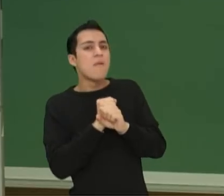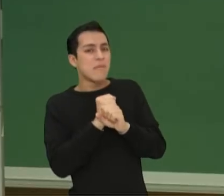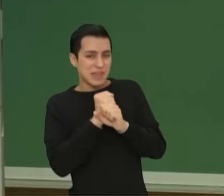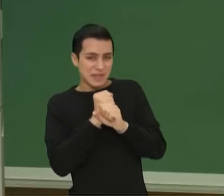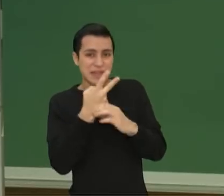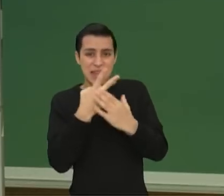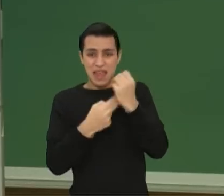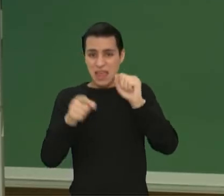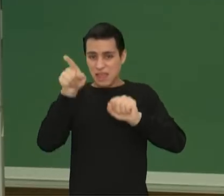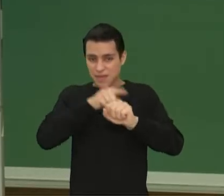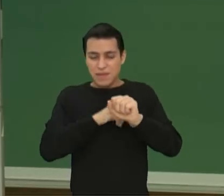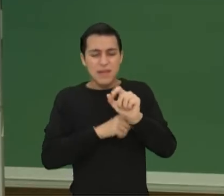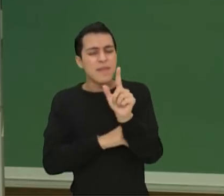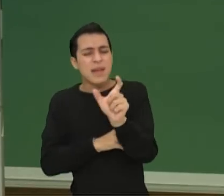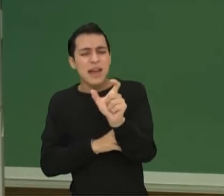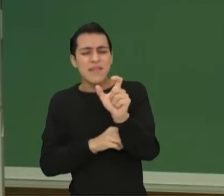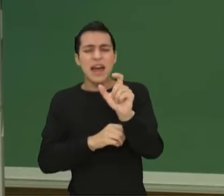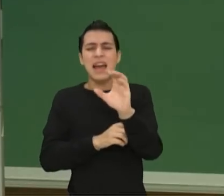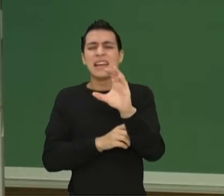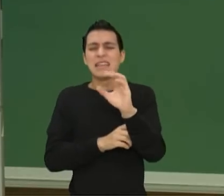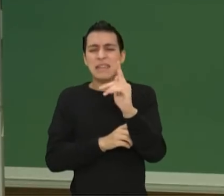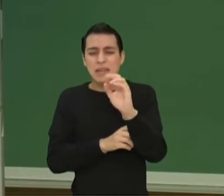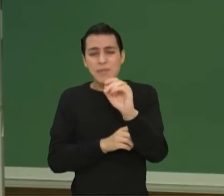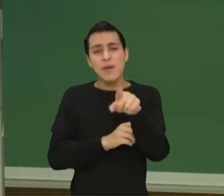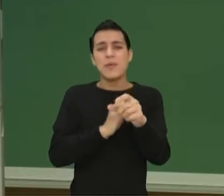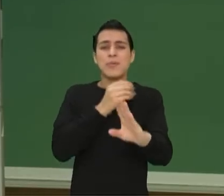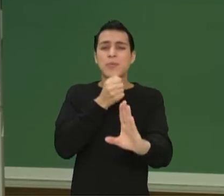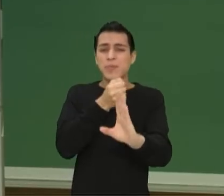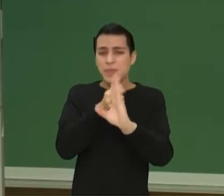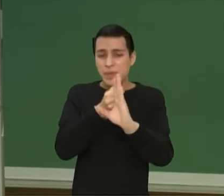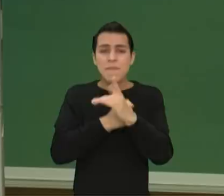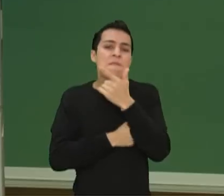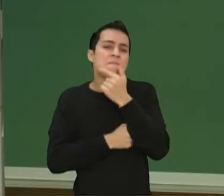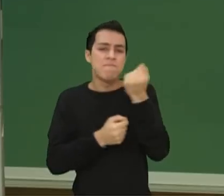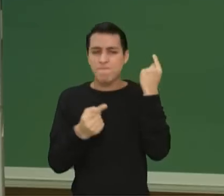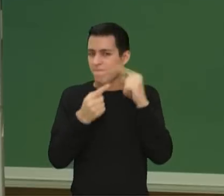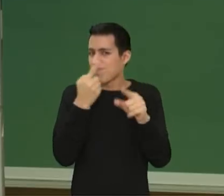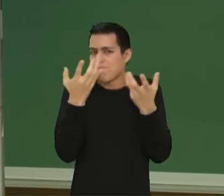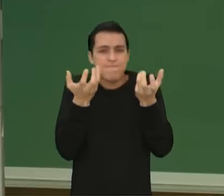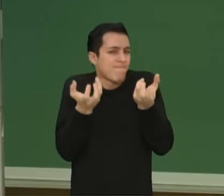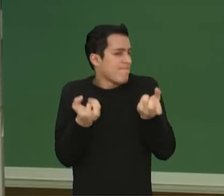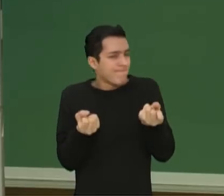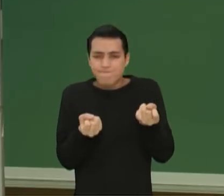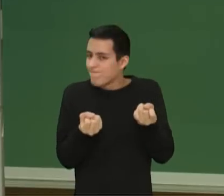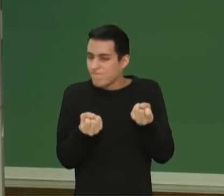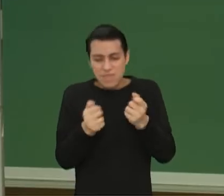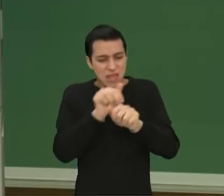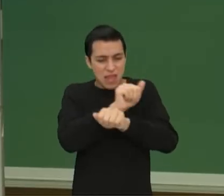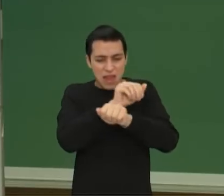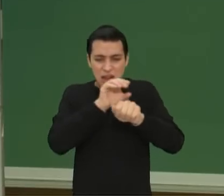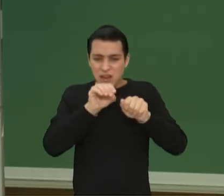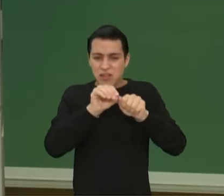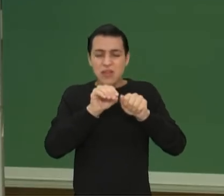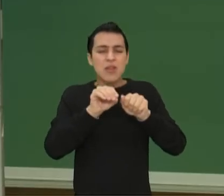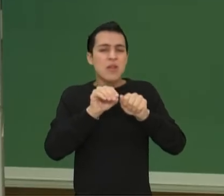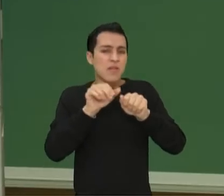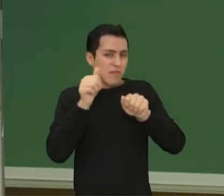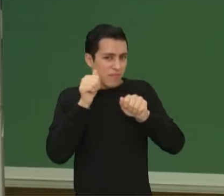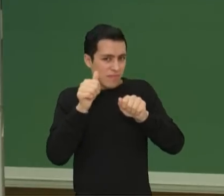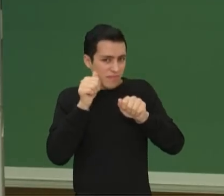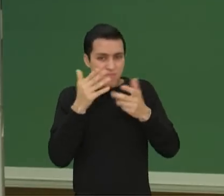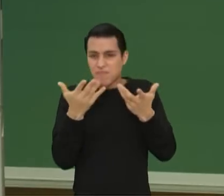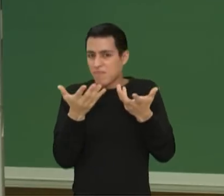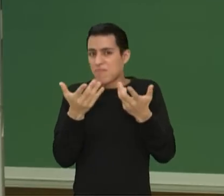mesmo. A palavra campo é um substantivo masculino, não admite o artigo feminino. Não há uma concordância.